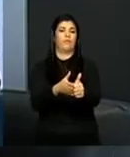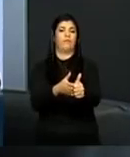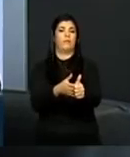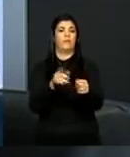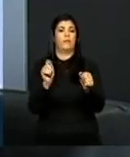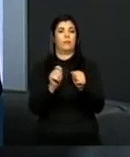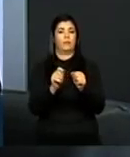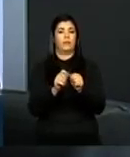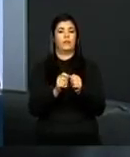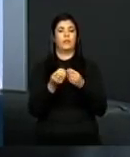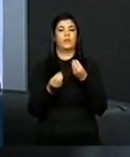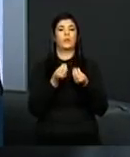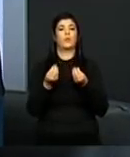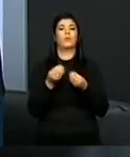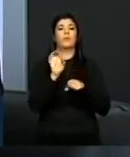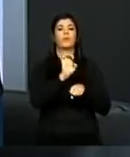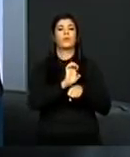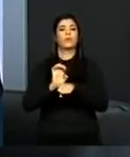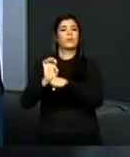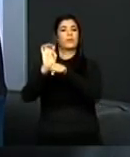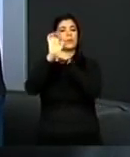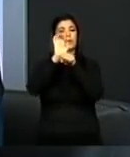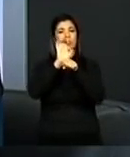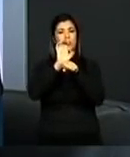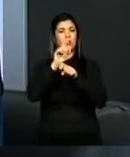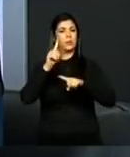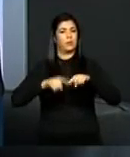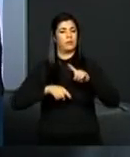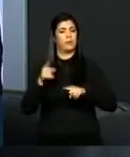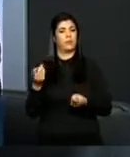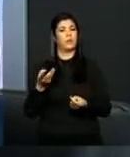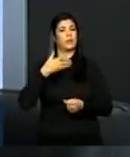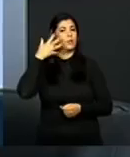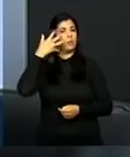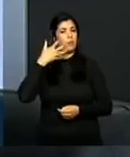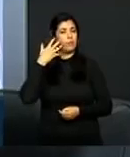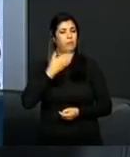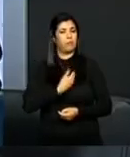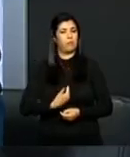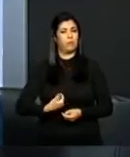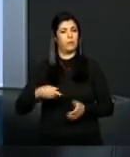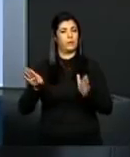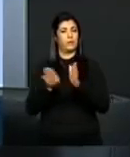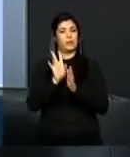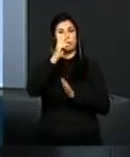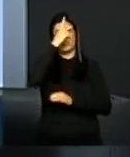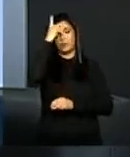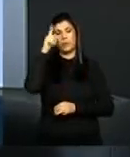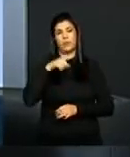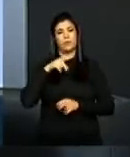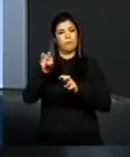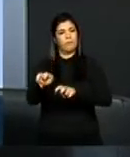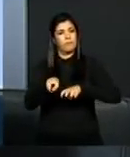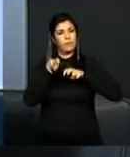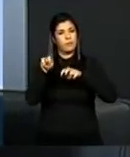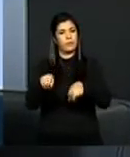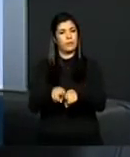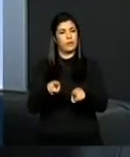de fazer com que o Estado, com que o conjunto da política pública chegue até esses agricultores para